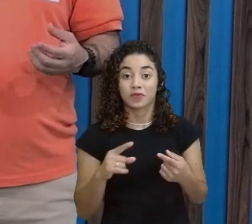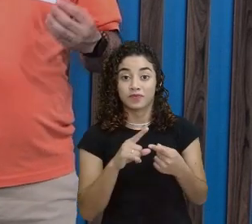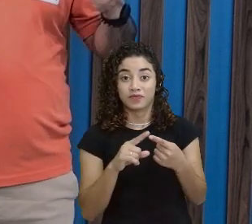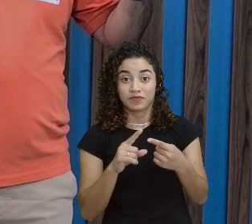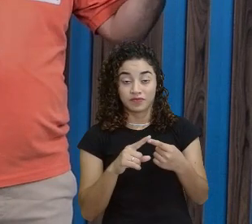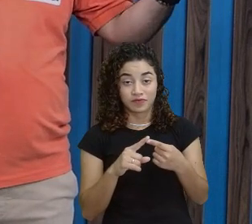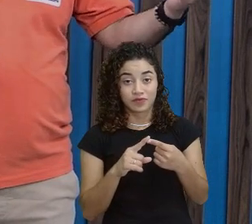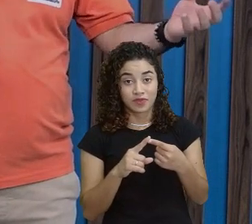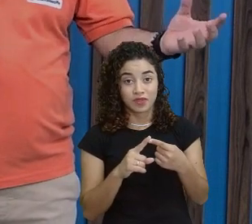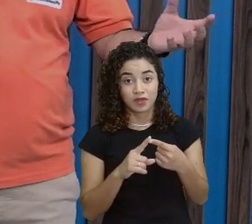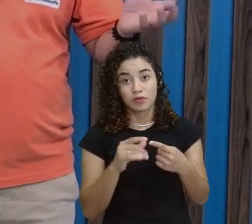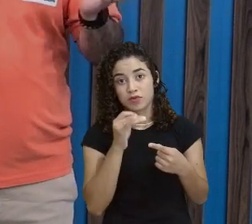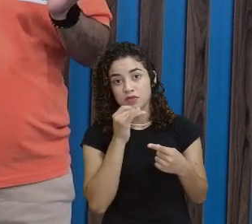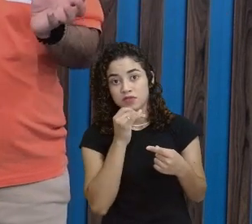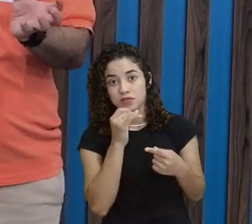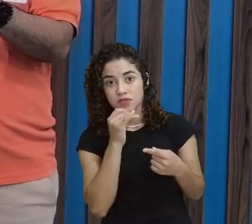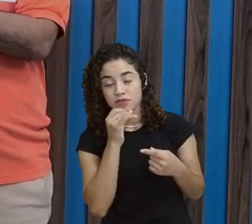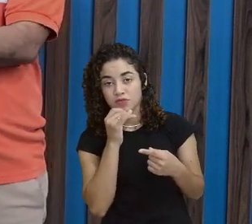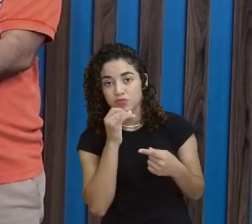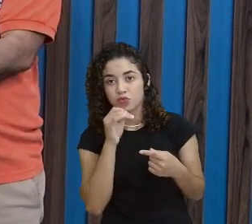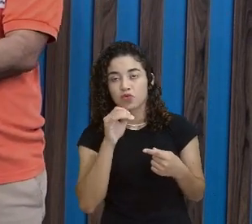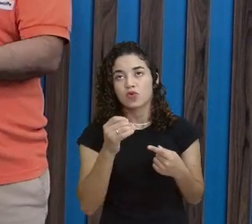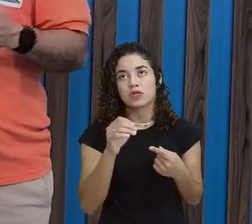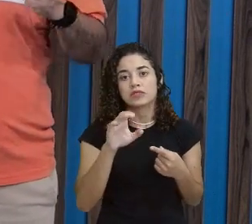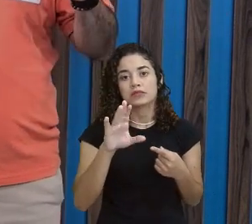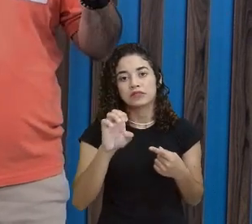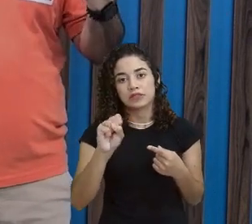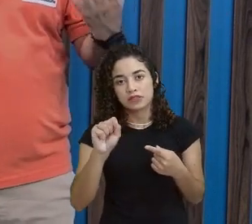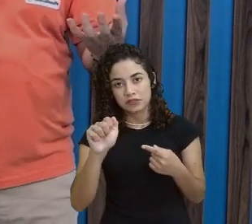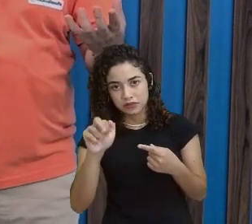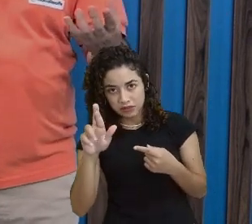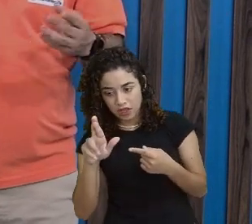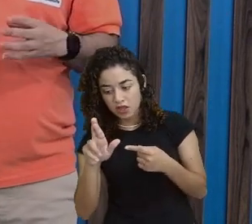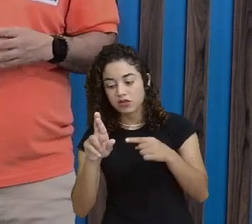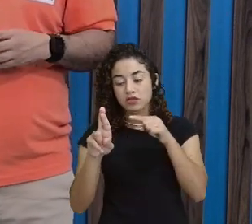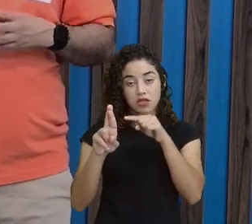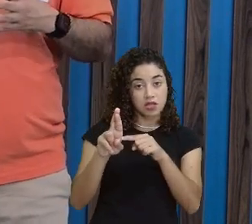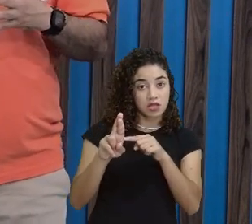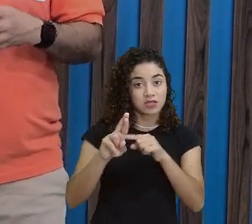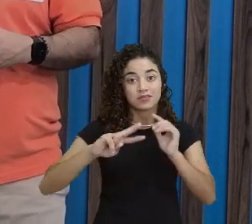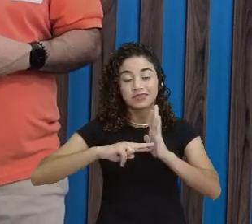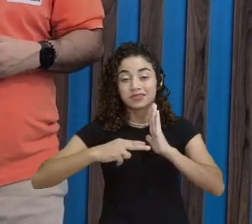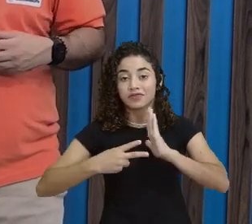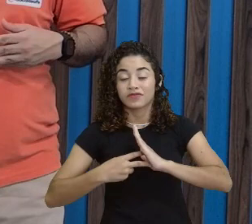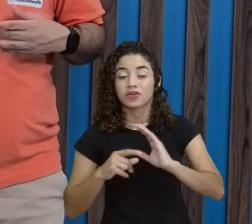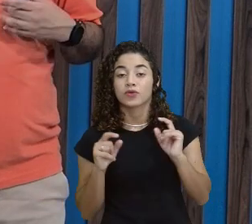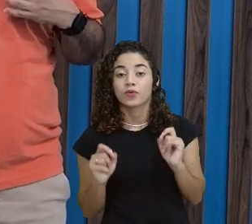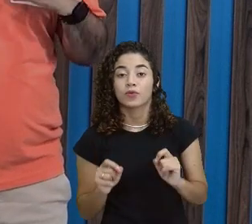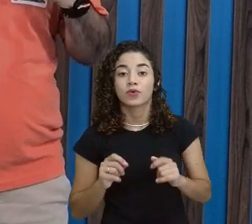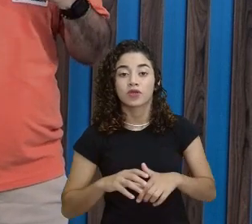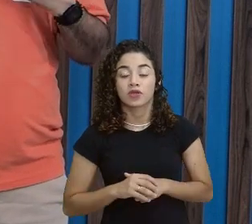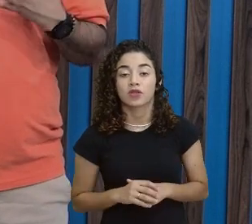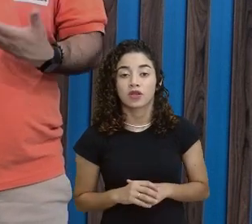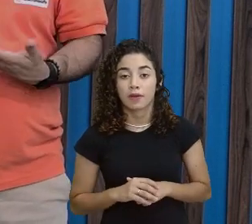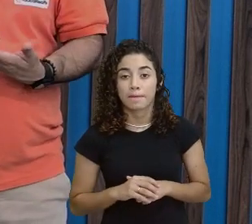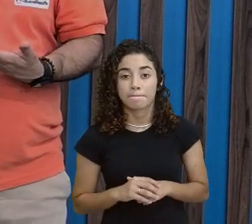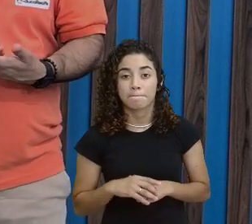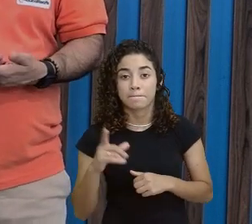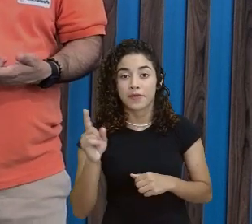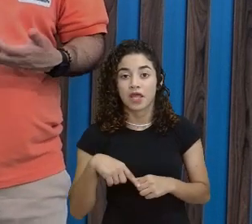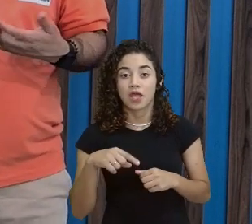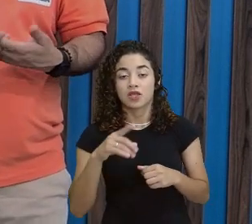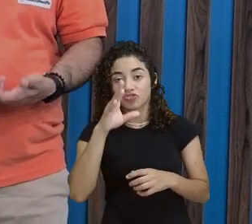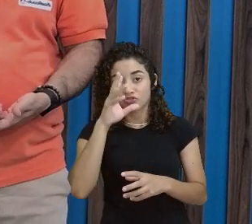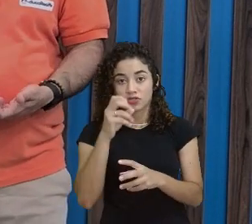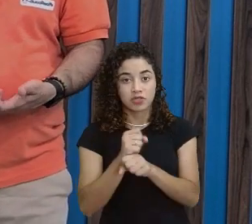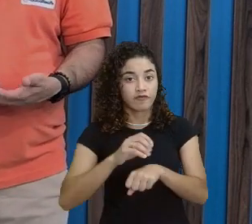por exemplo, Diocleciano César Augusto. Então, César significava que ele era o chefe maior